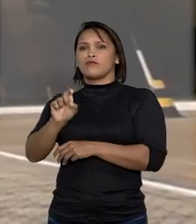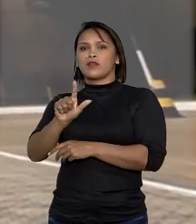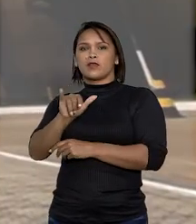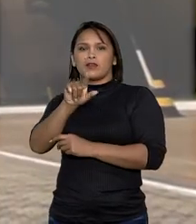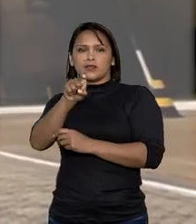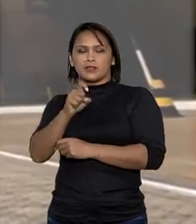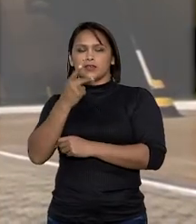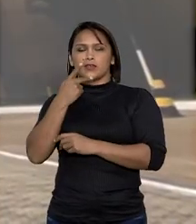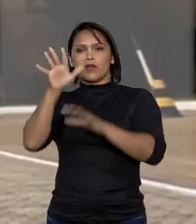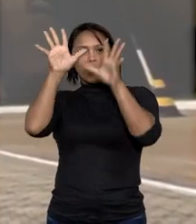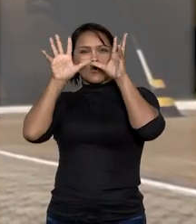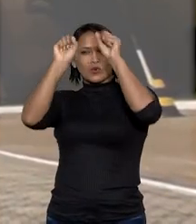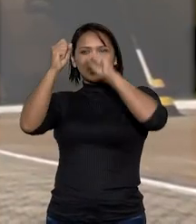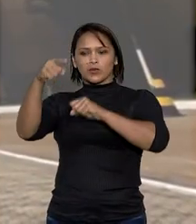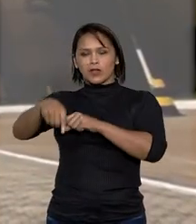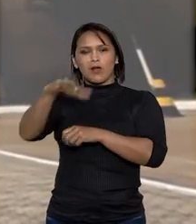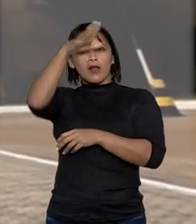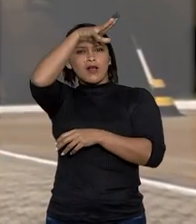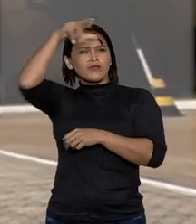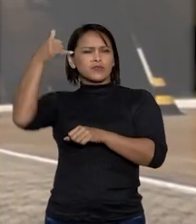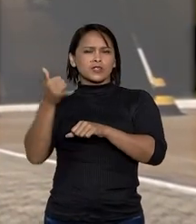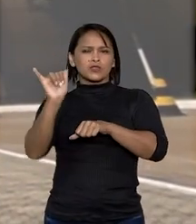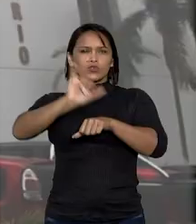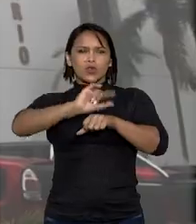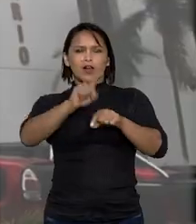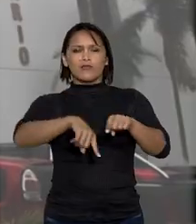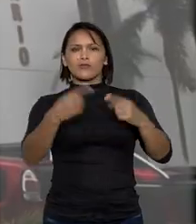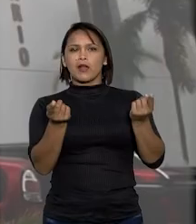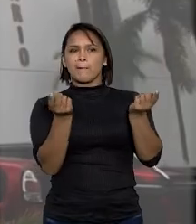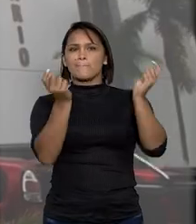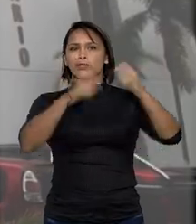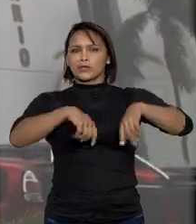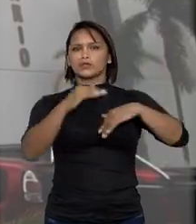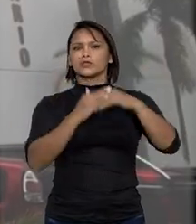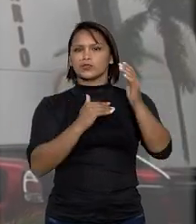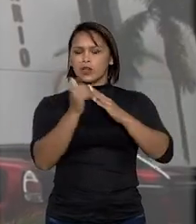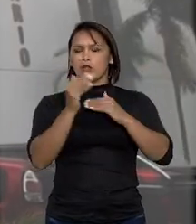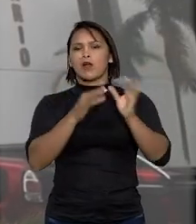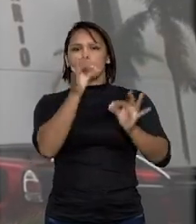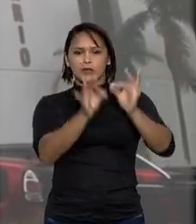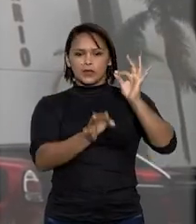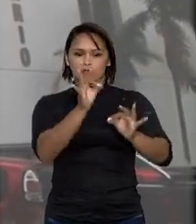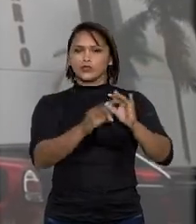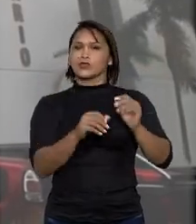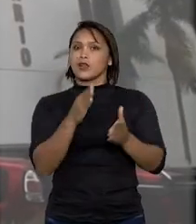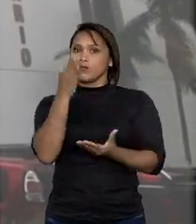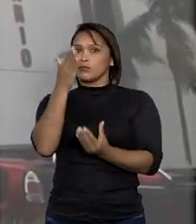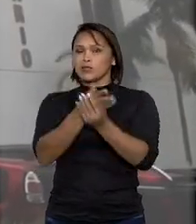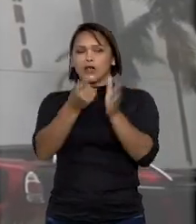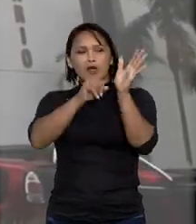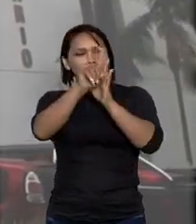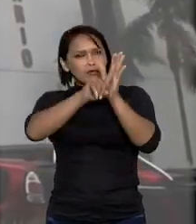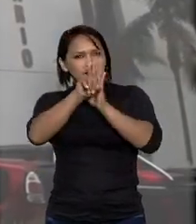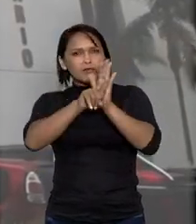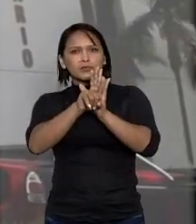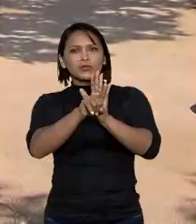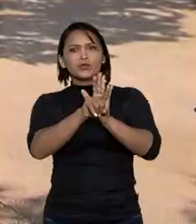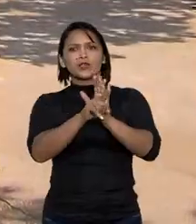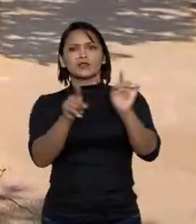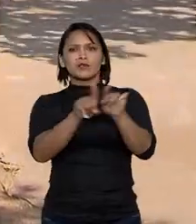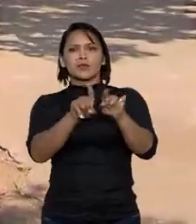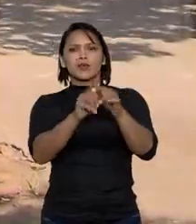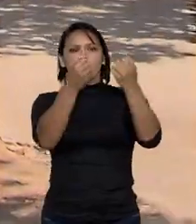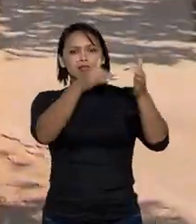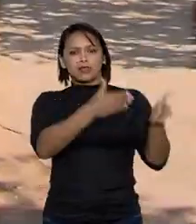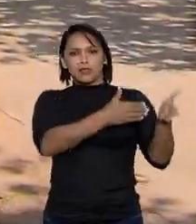o Tribunal de Justiça do Amazonas foi declarado competente para julgar o processo que apura crime de Peculato